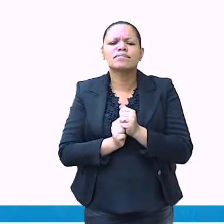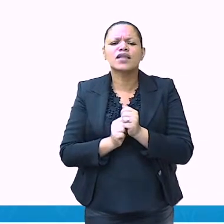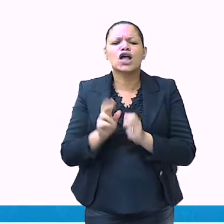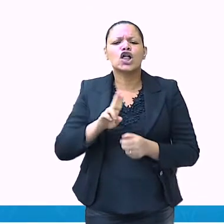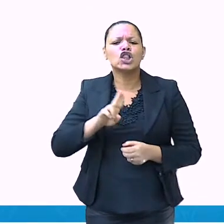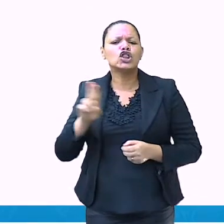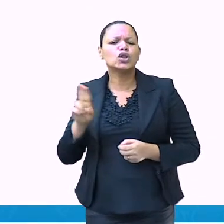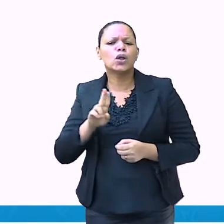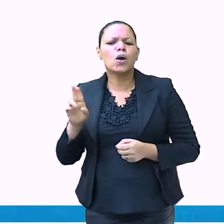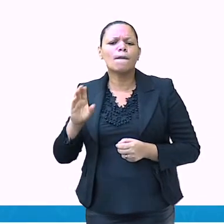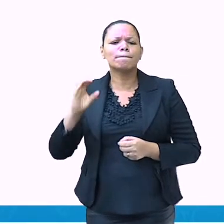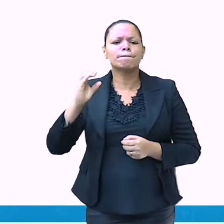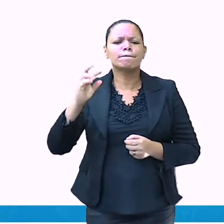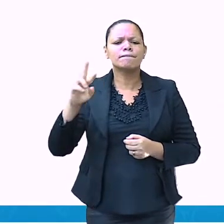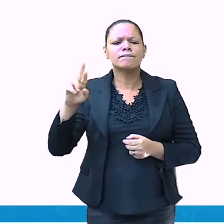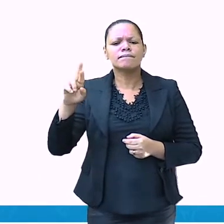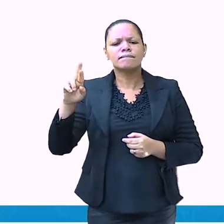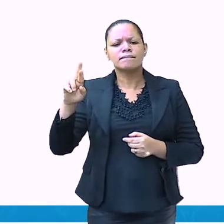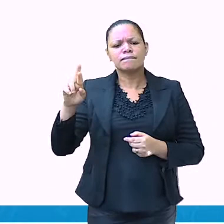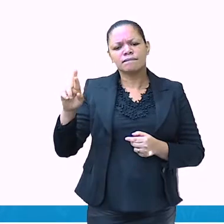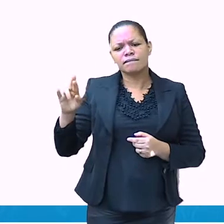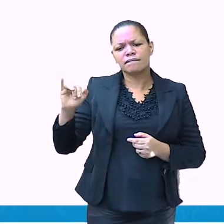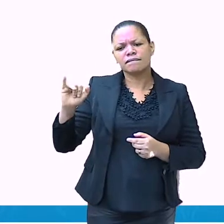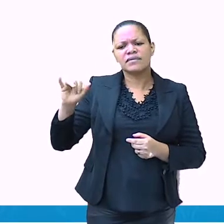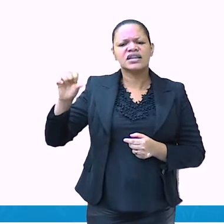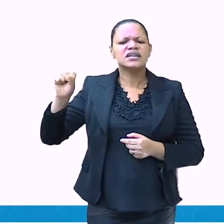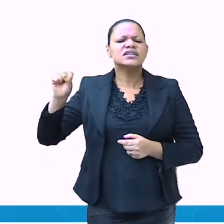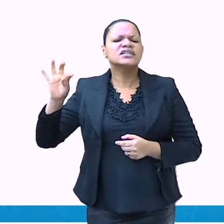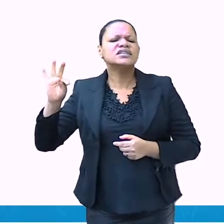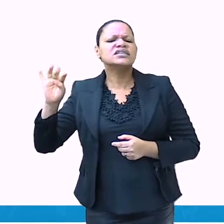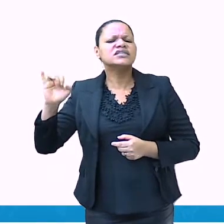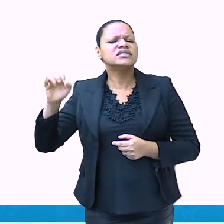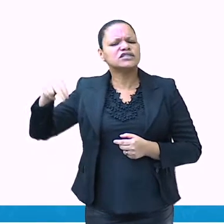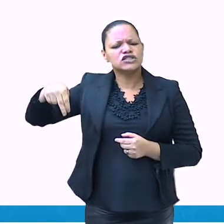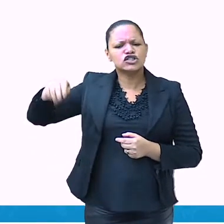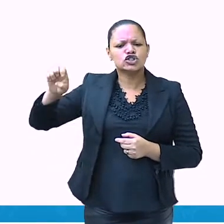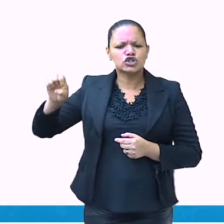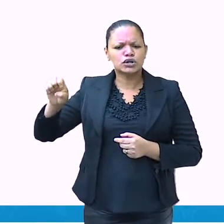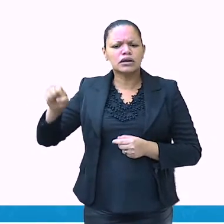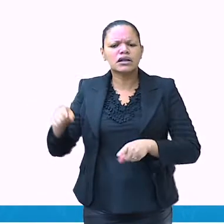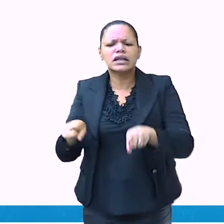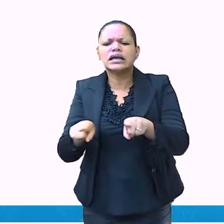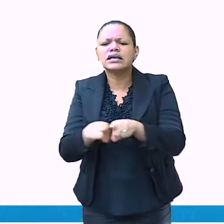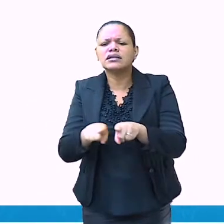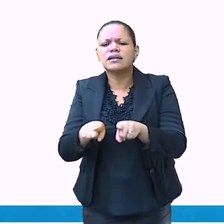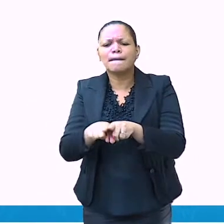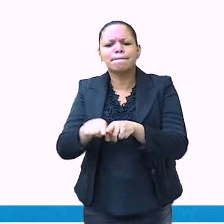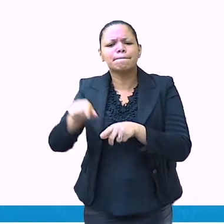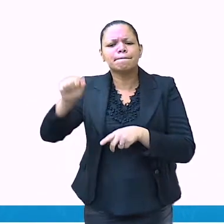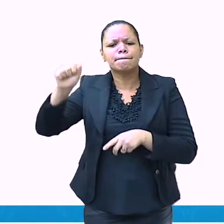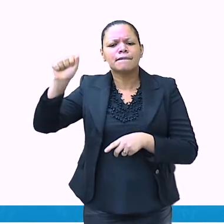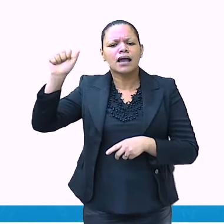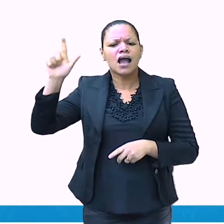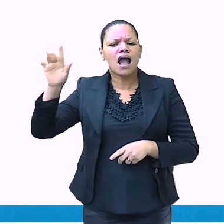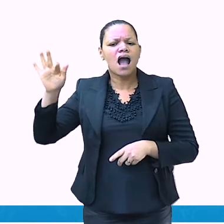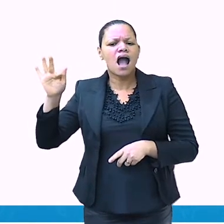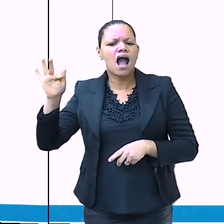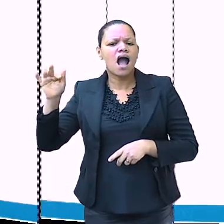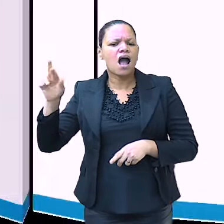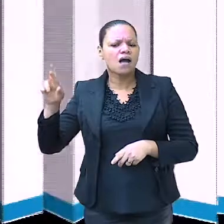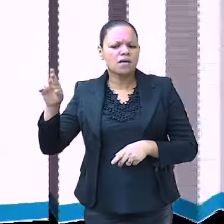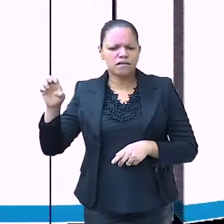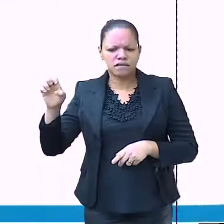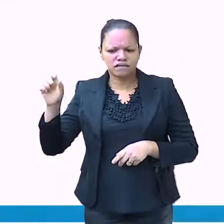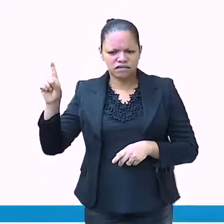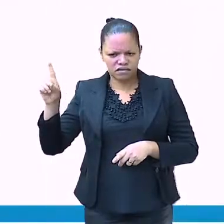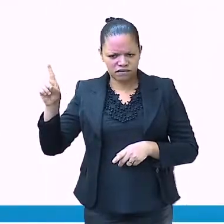Luther King Jr., né? E a irmã que chama Christine e o irmão que chama Alfred Daniel,